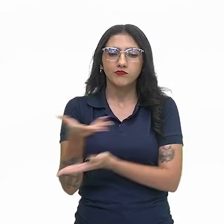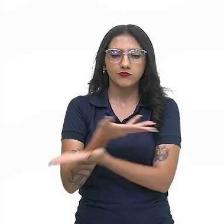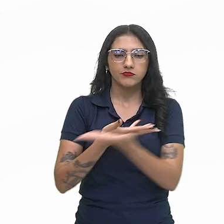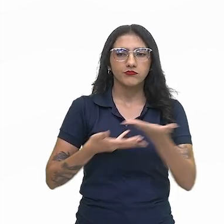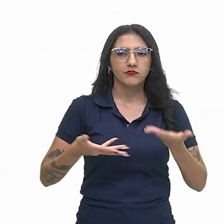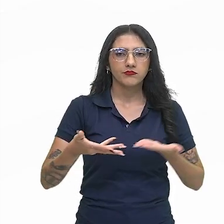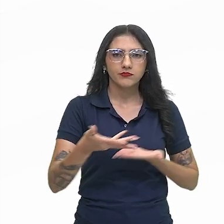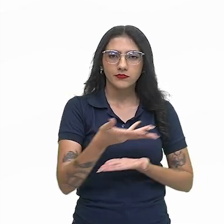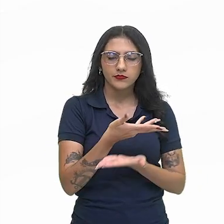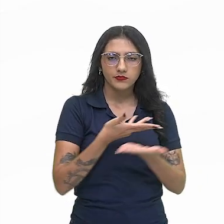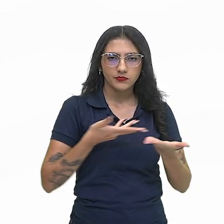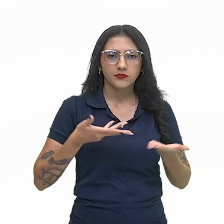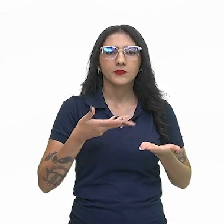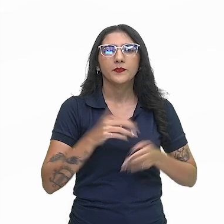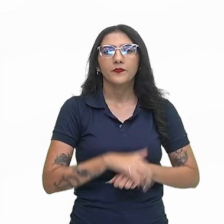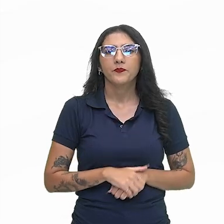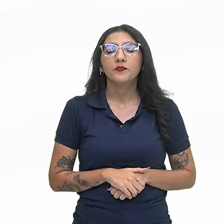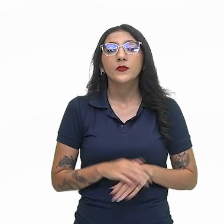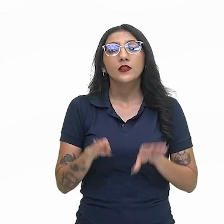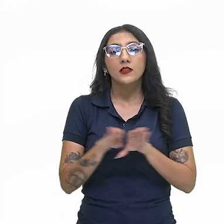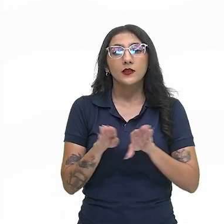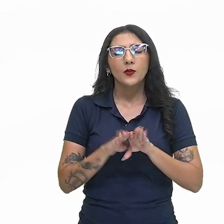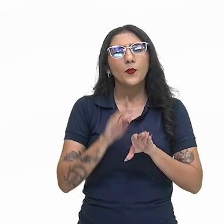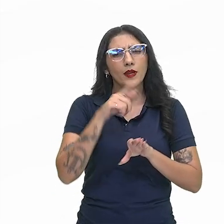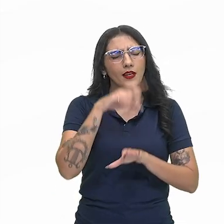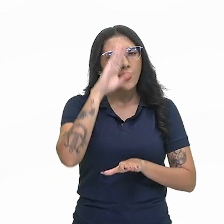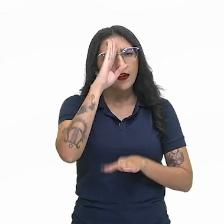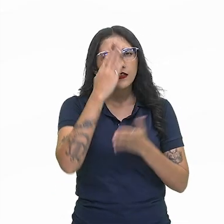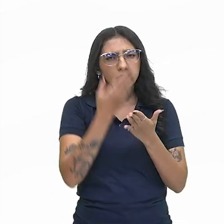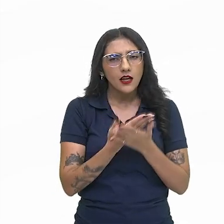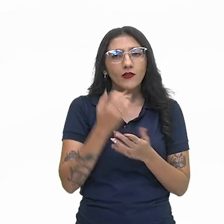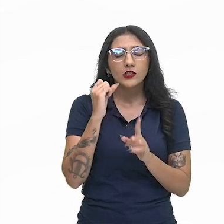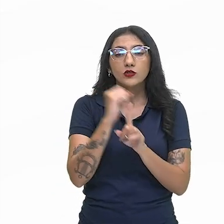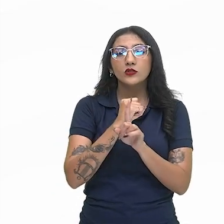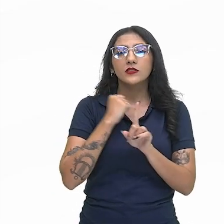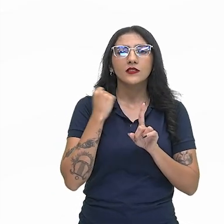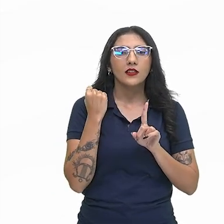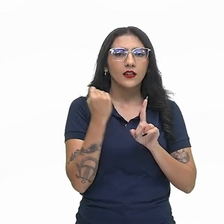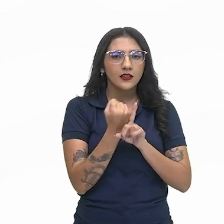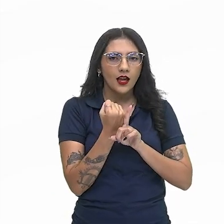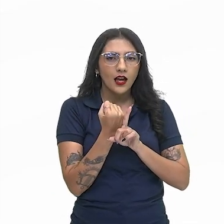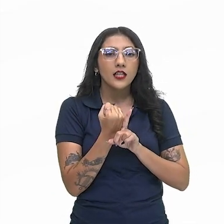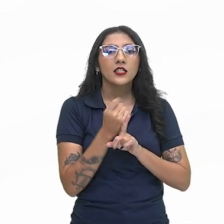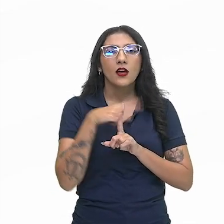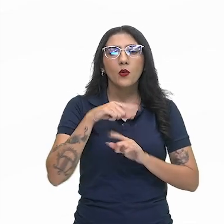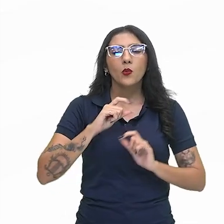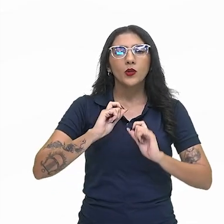indivíduos. Ele acreditava também que a sociedade